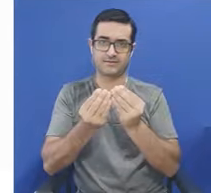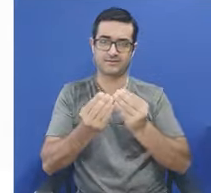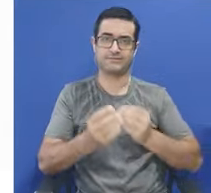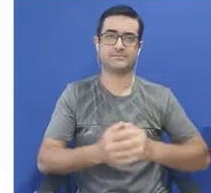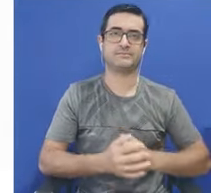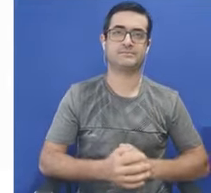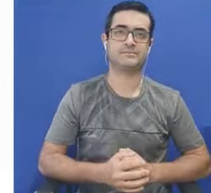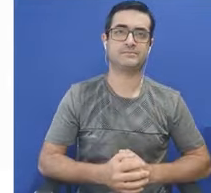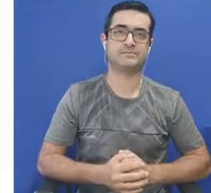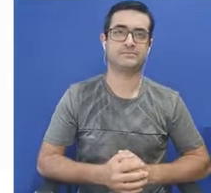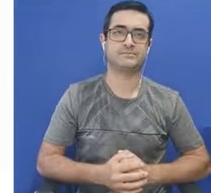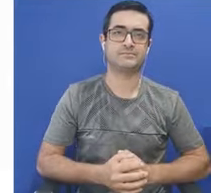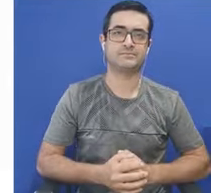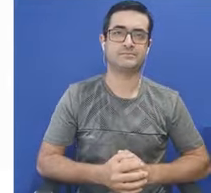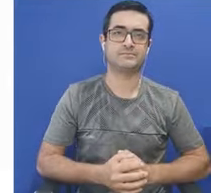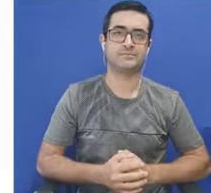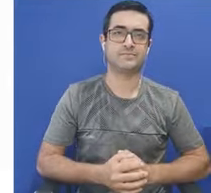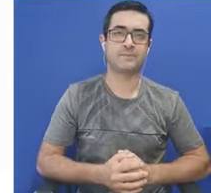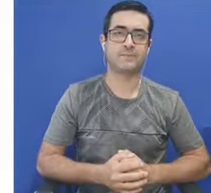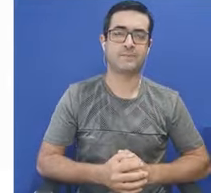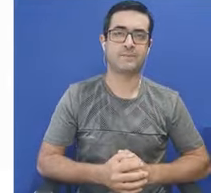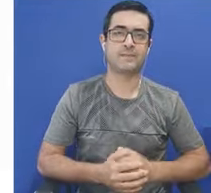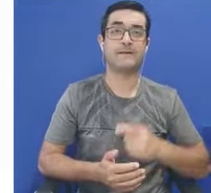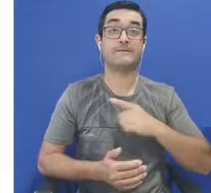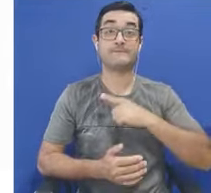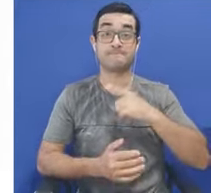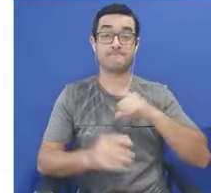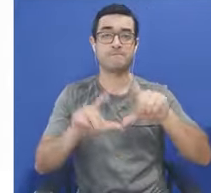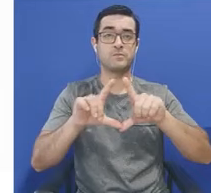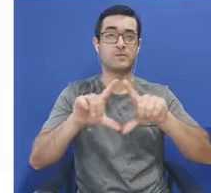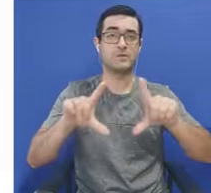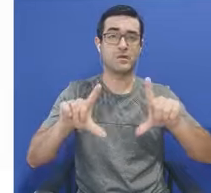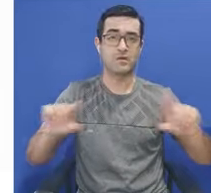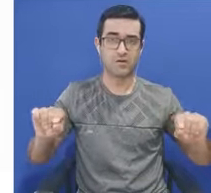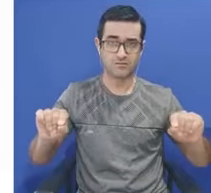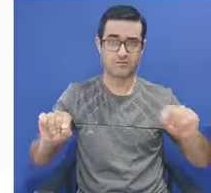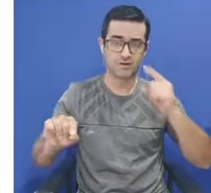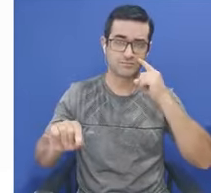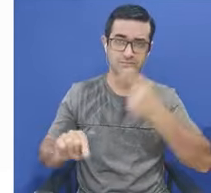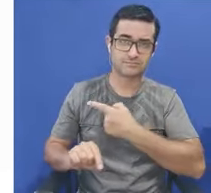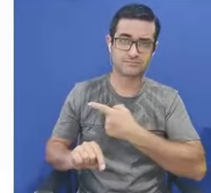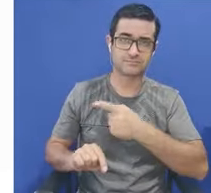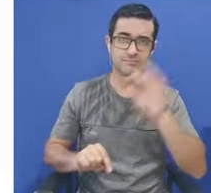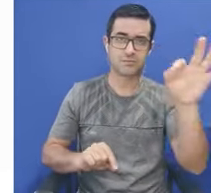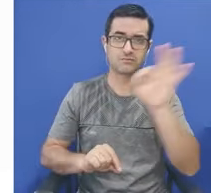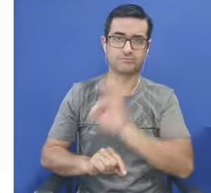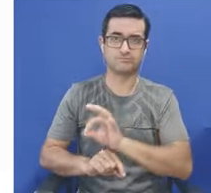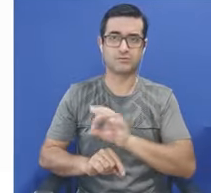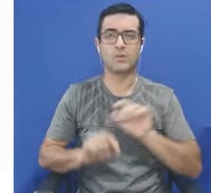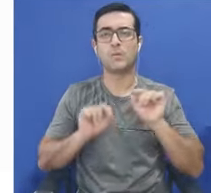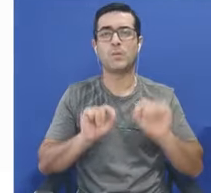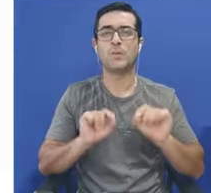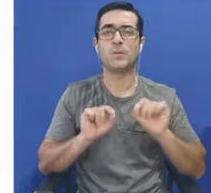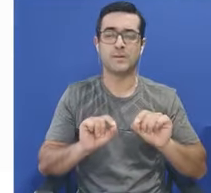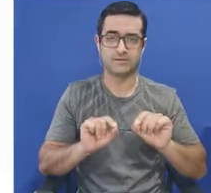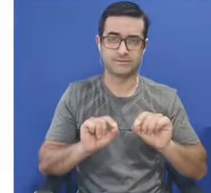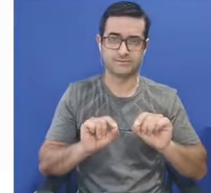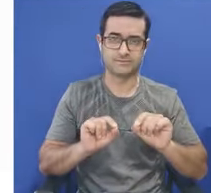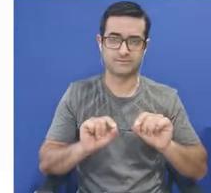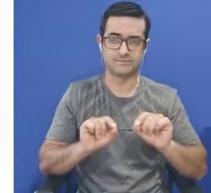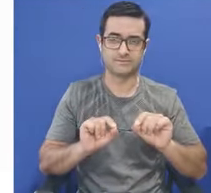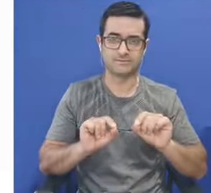E aí a gente vai chegar na fórmula percentual. O que é fórmula percentual? Tá? Para a determinação da fórmula